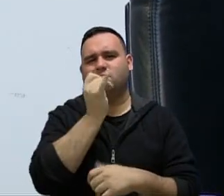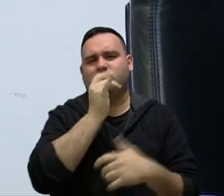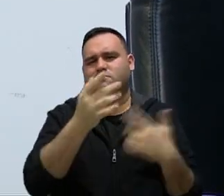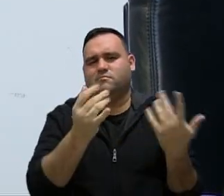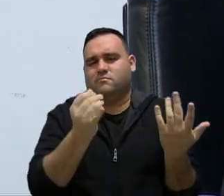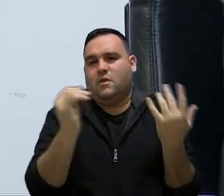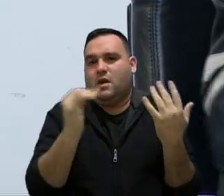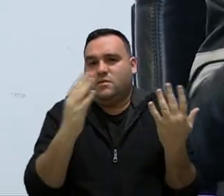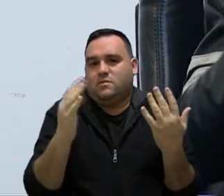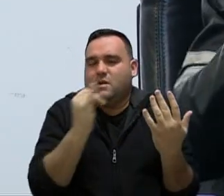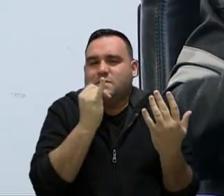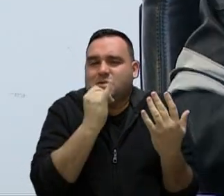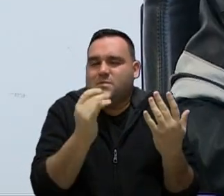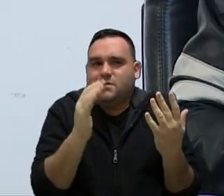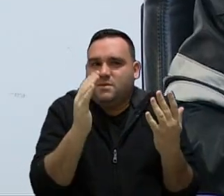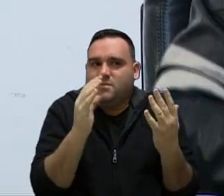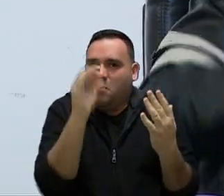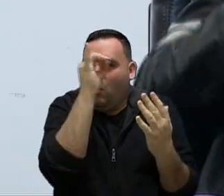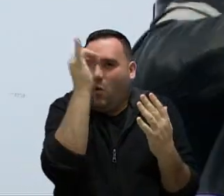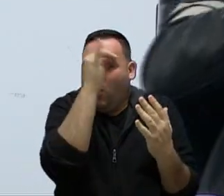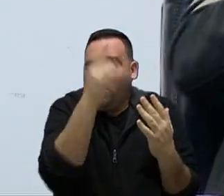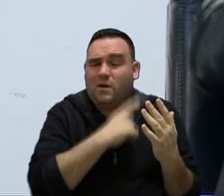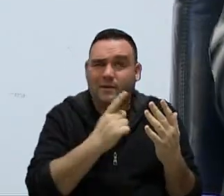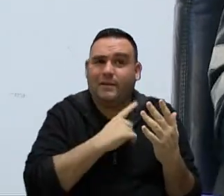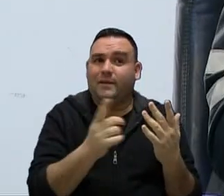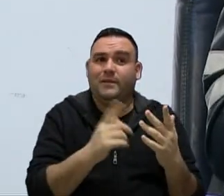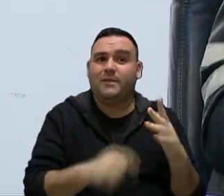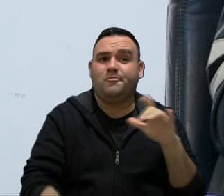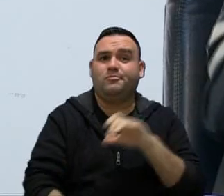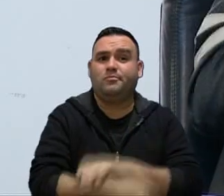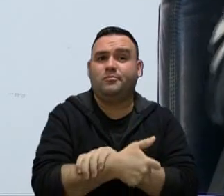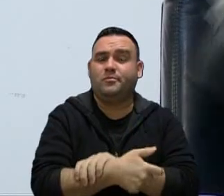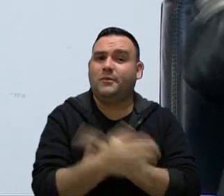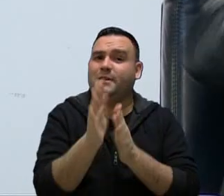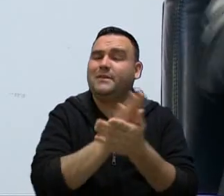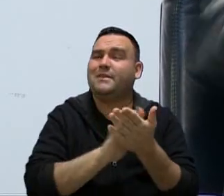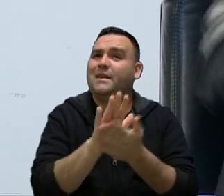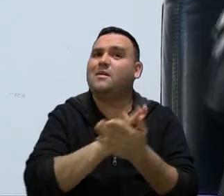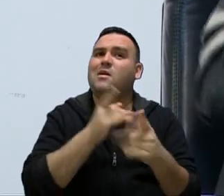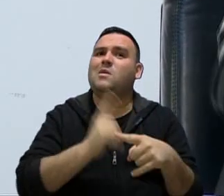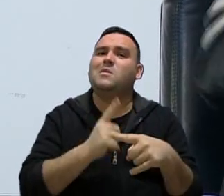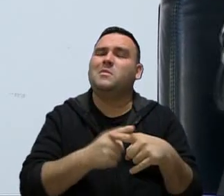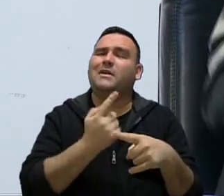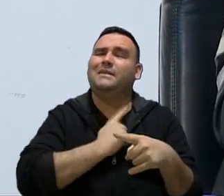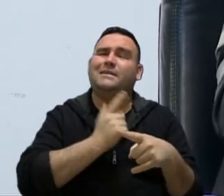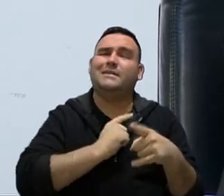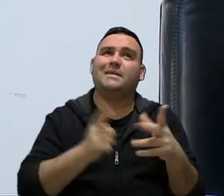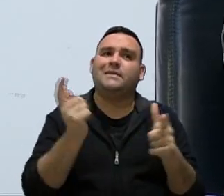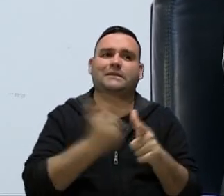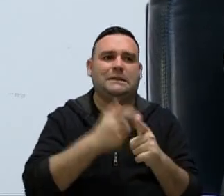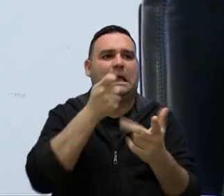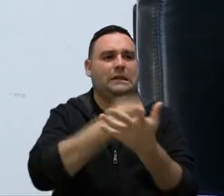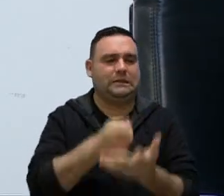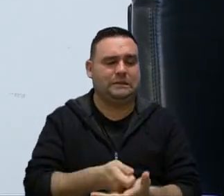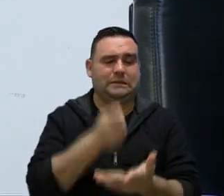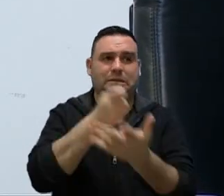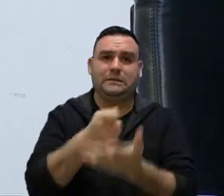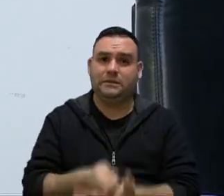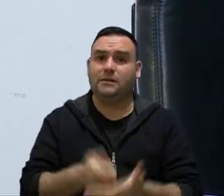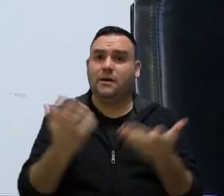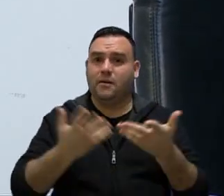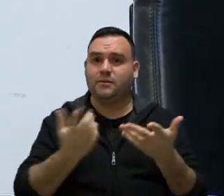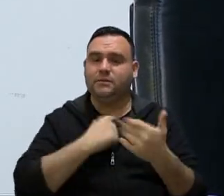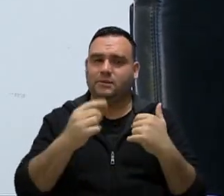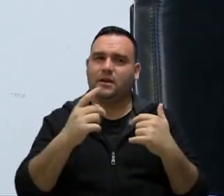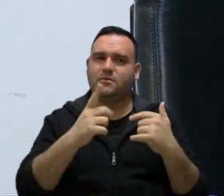eu sei lá só que mas é bem bobinho que eu tô usando né investimento zero vai ficar pagando as dívidas vai ficar pagando dívida e esse é um